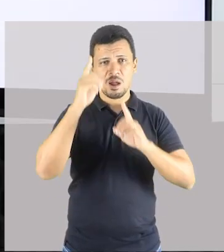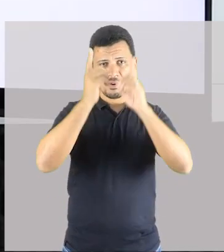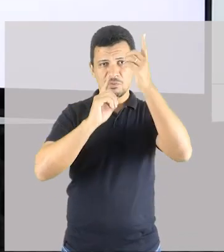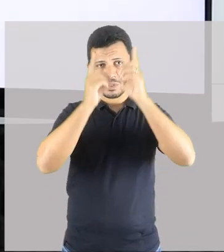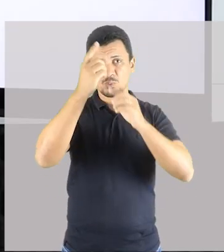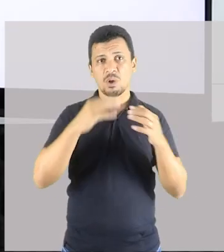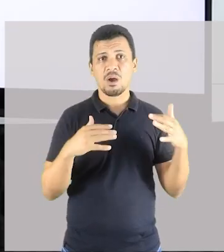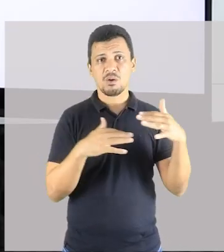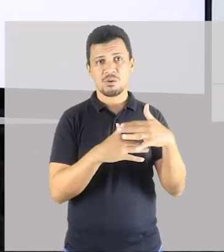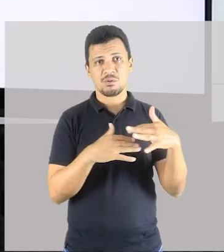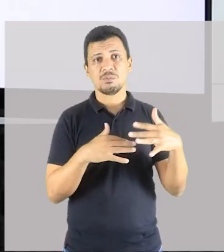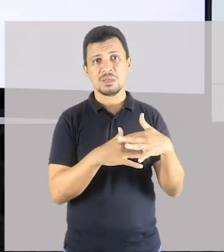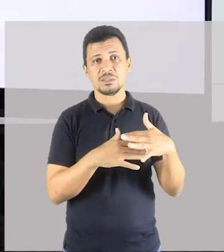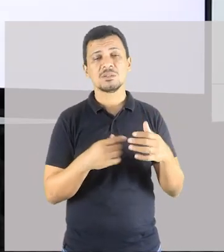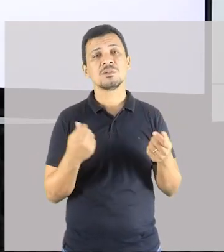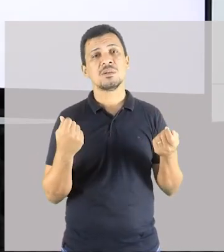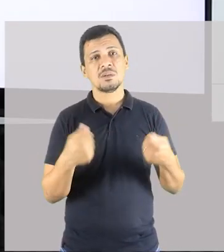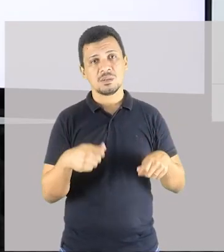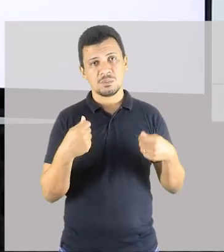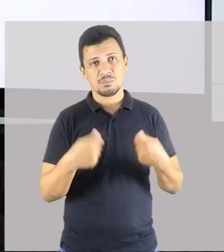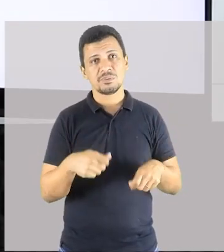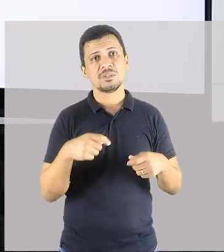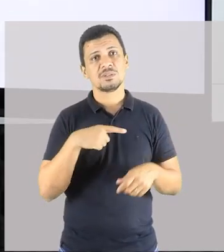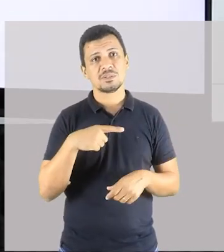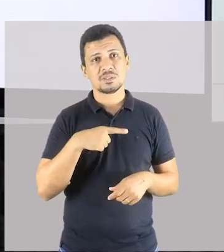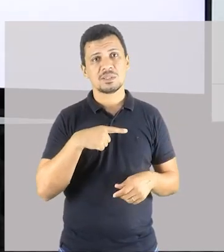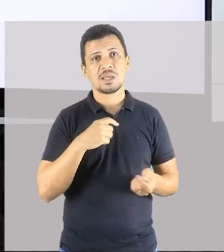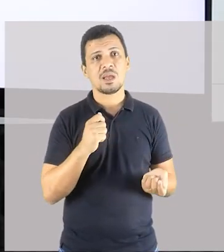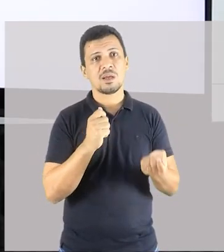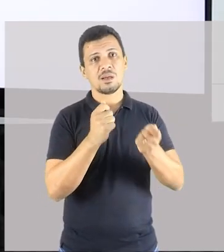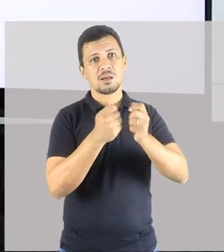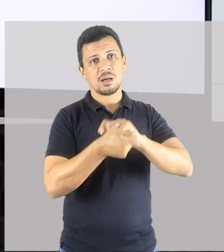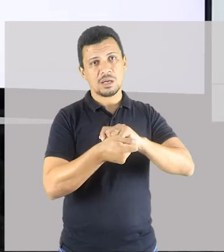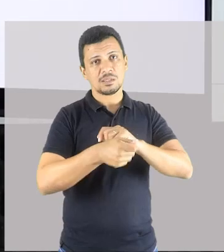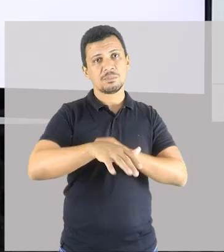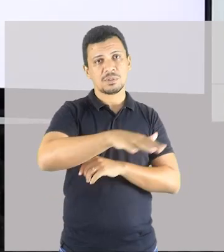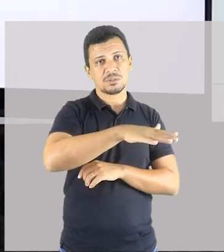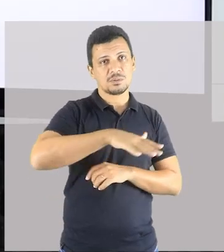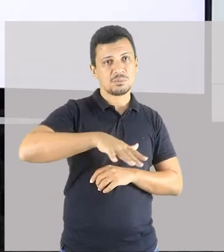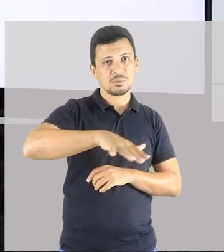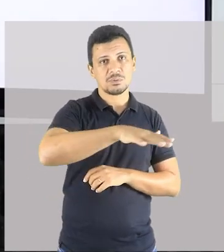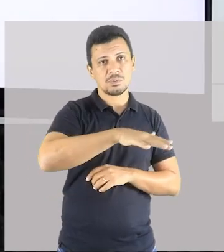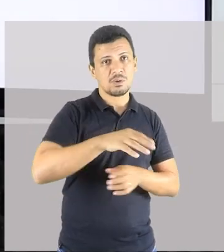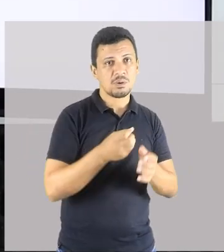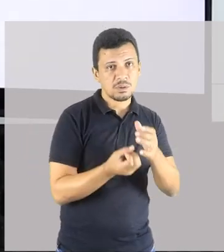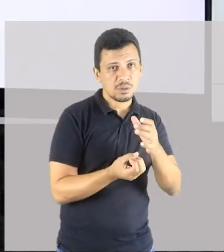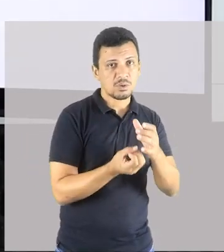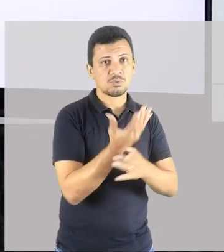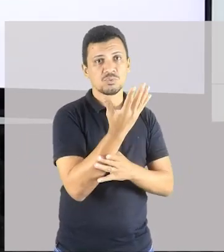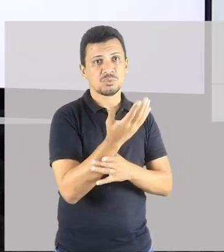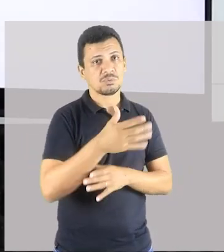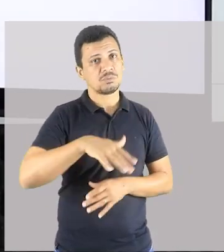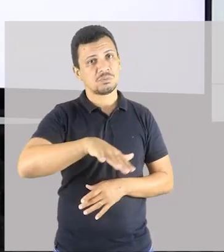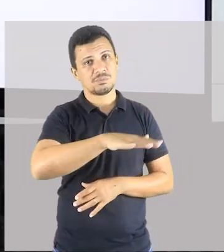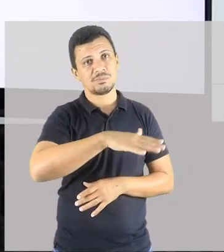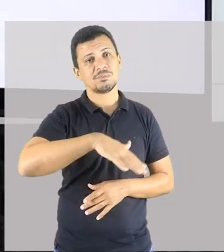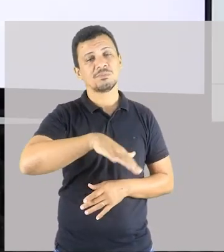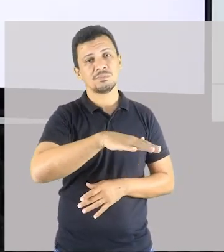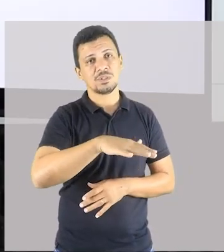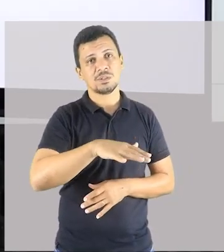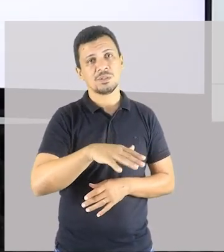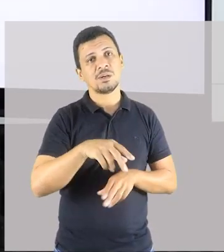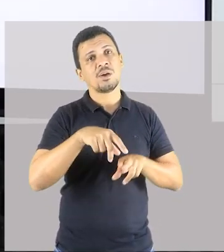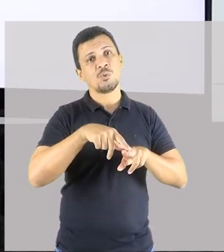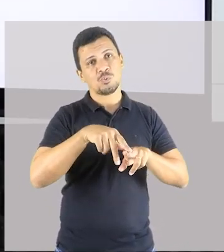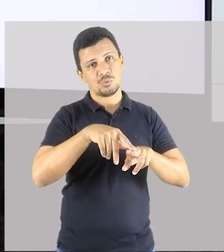aventuras urbanas necessitam dessa adaptação do ambiente, dessa criação desse ambiente, e para o